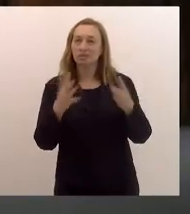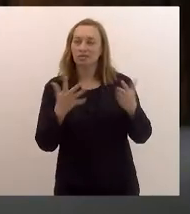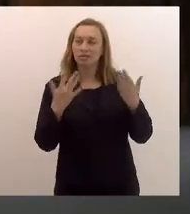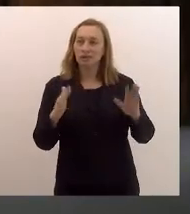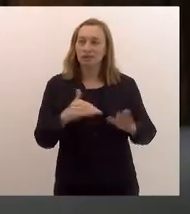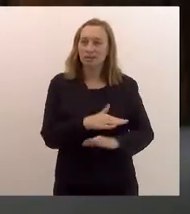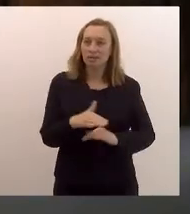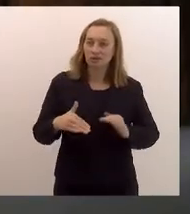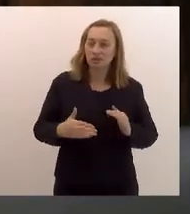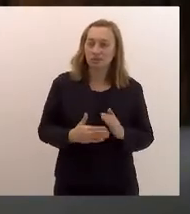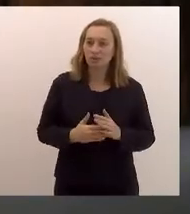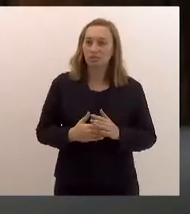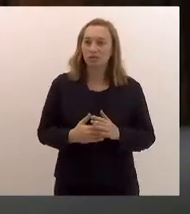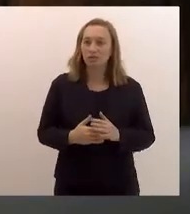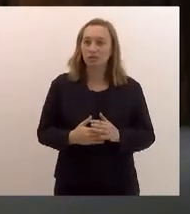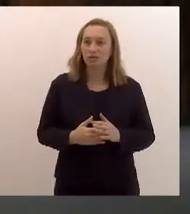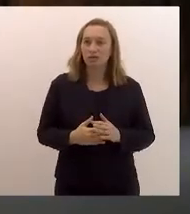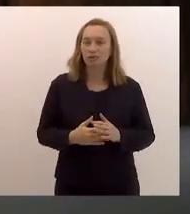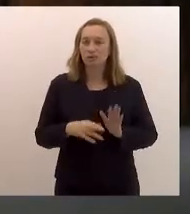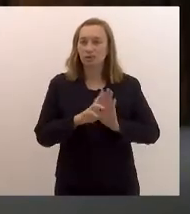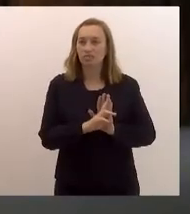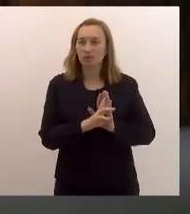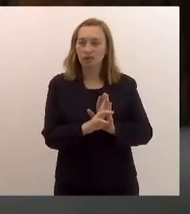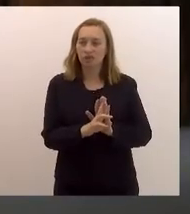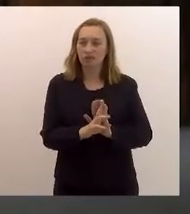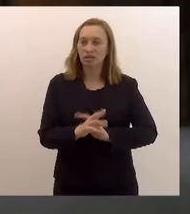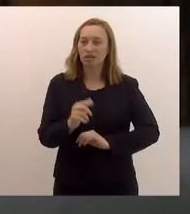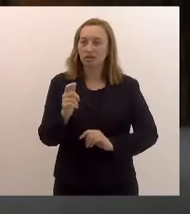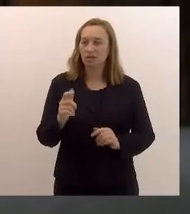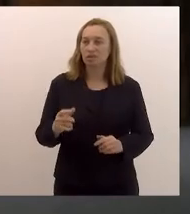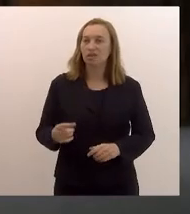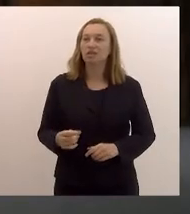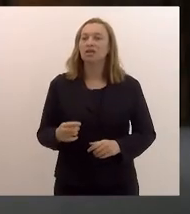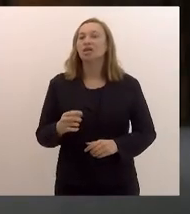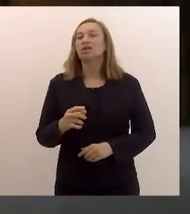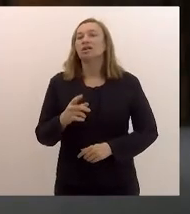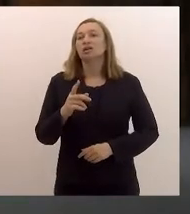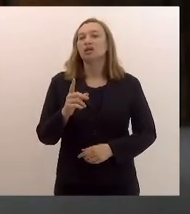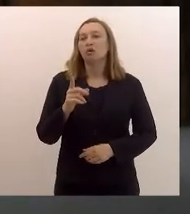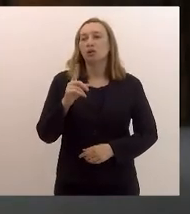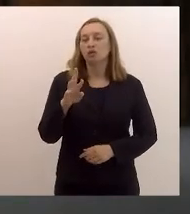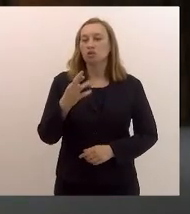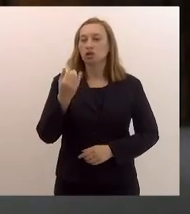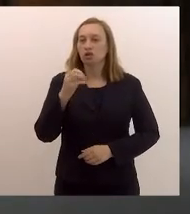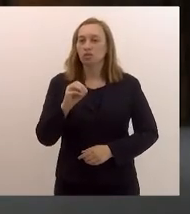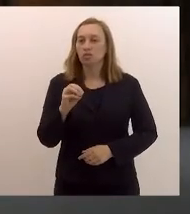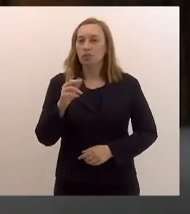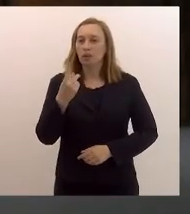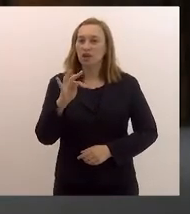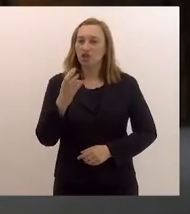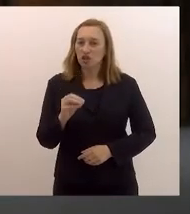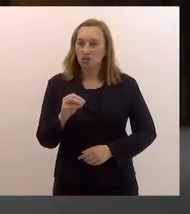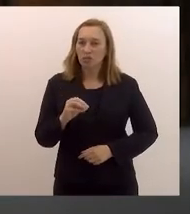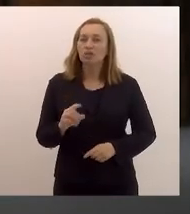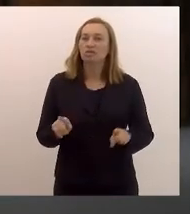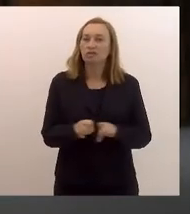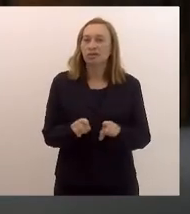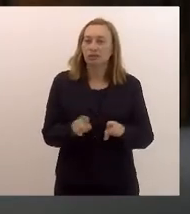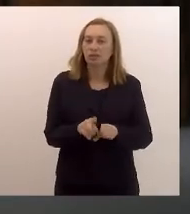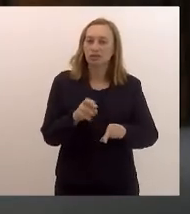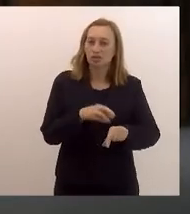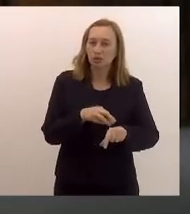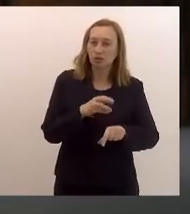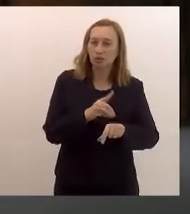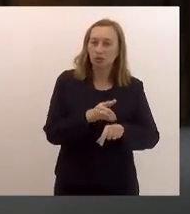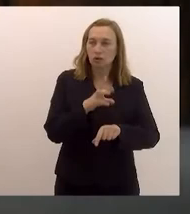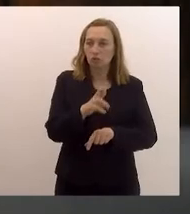saldar todas as autoridades presentes na figura do Dr Rodrigo Pacheco e também da Doutora